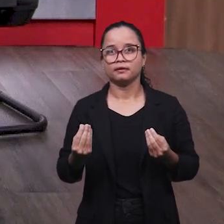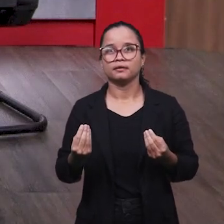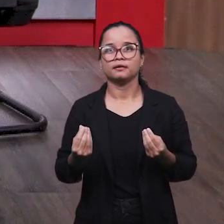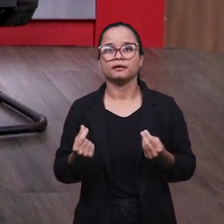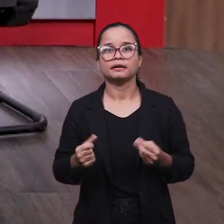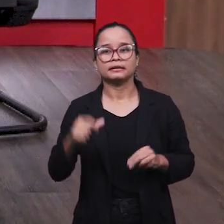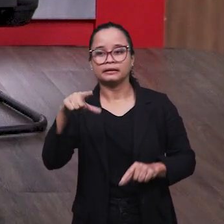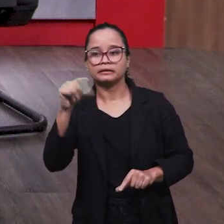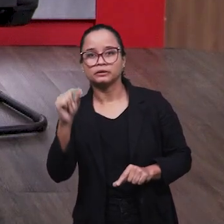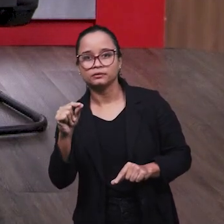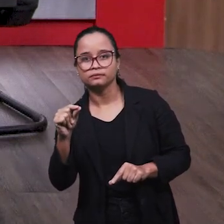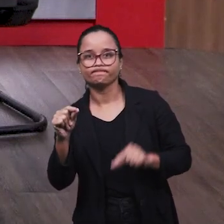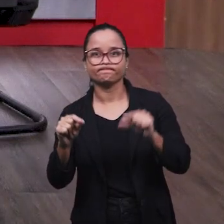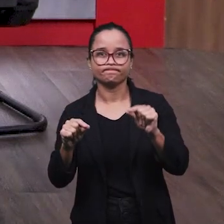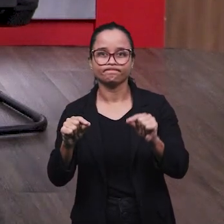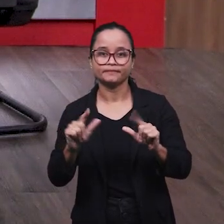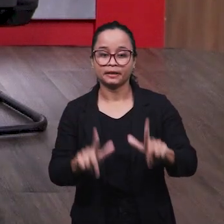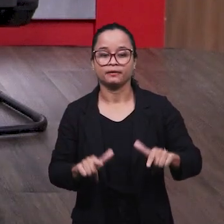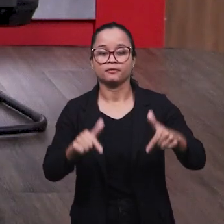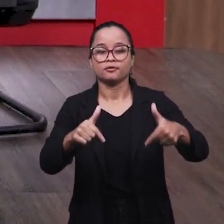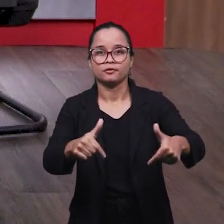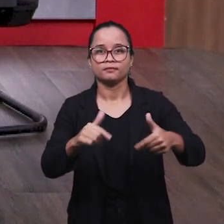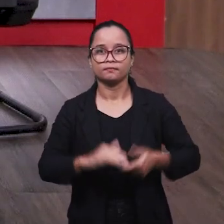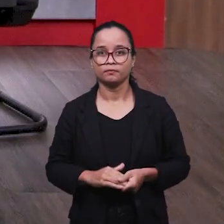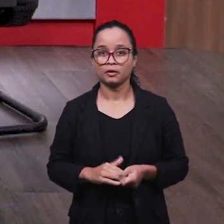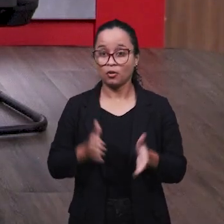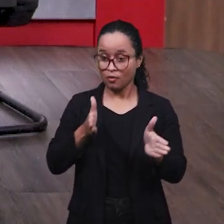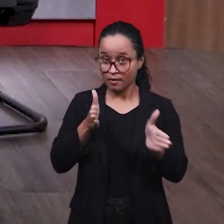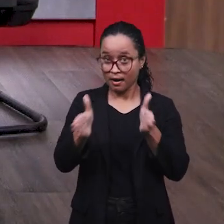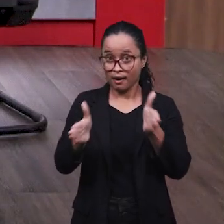nessa decisão, nessas ações, né, com a